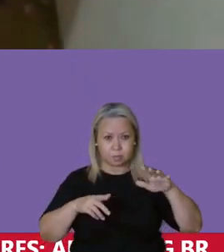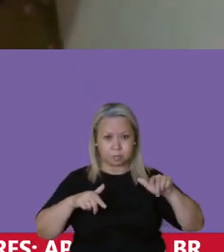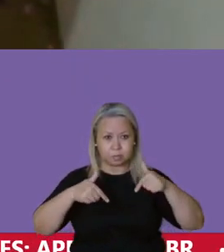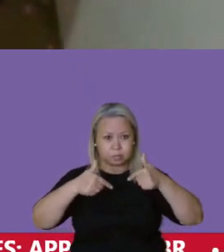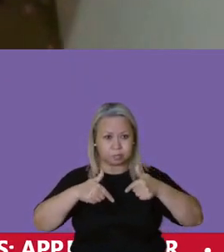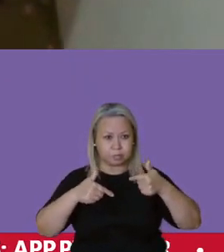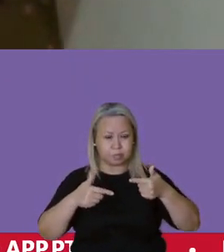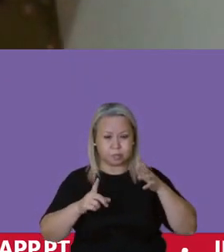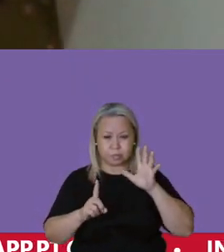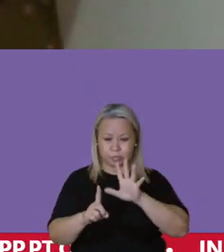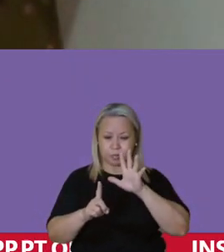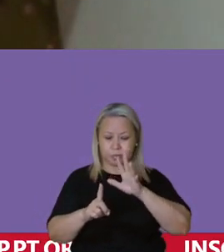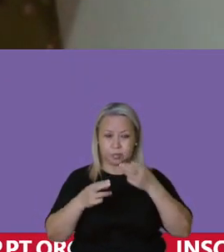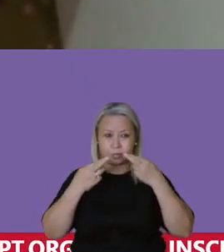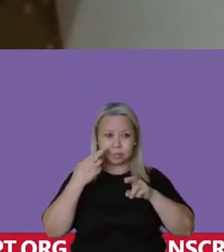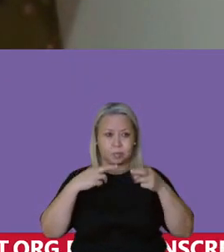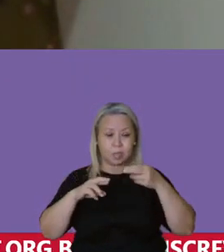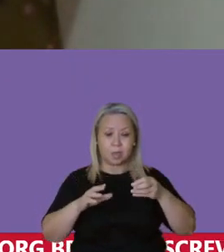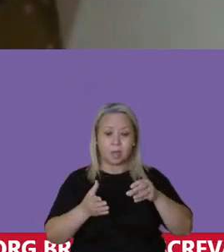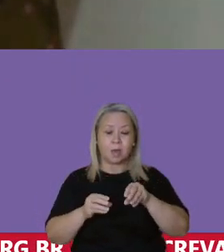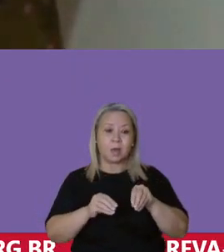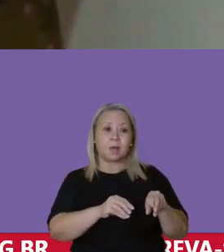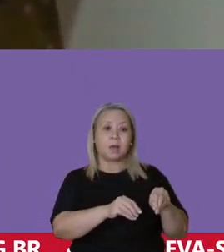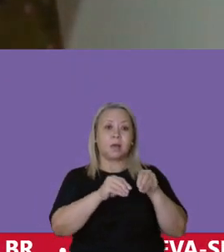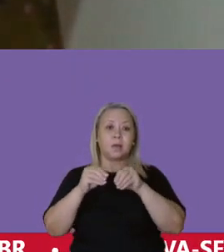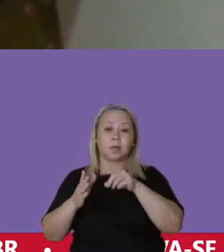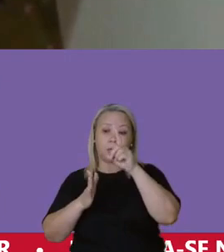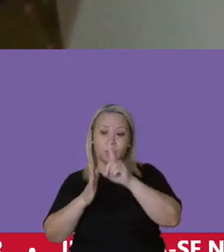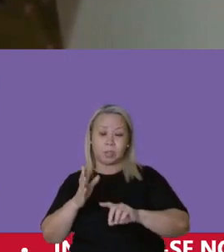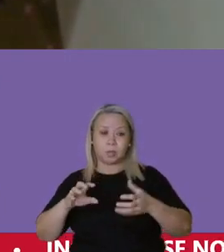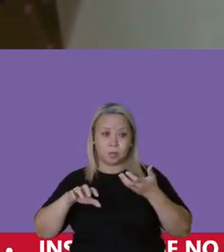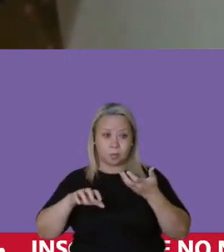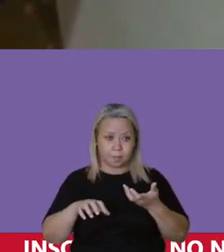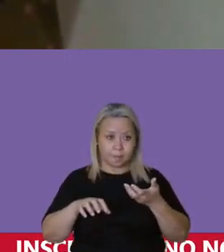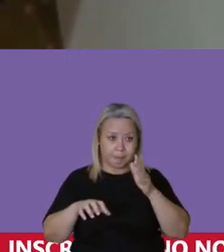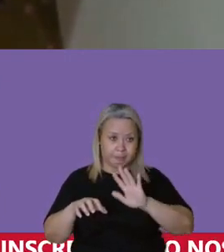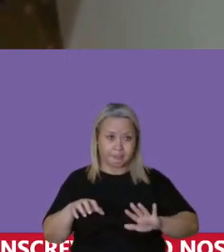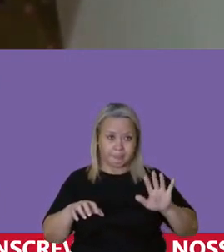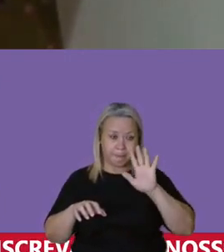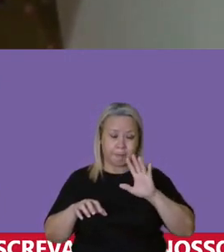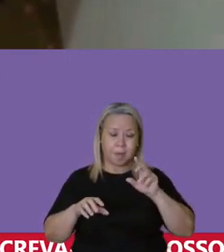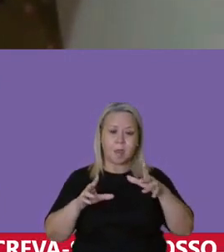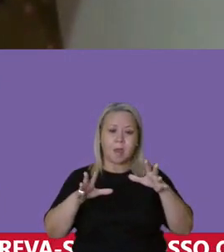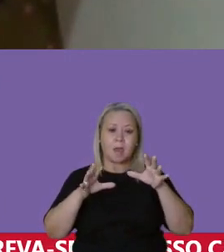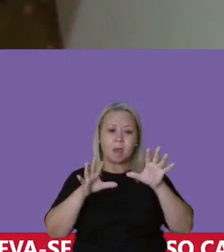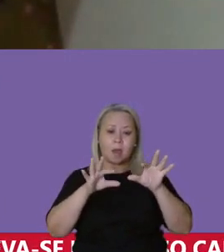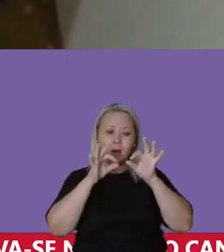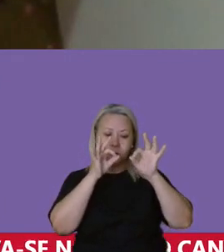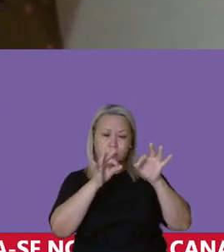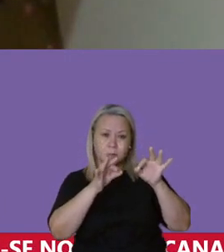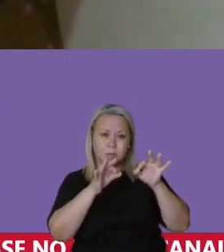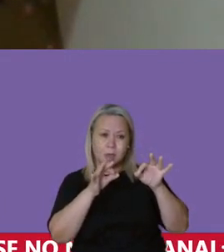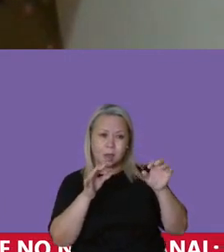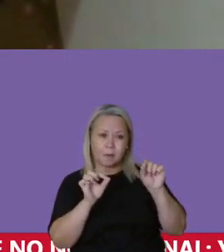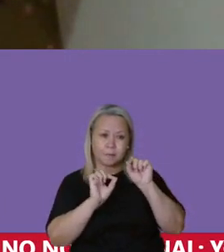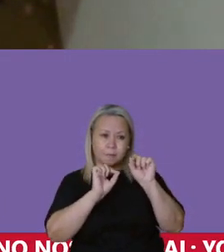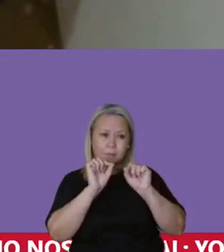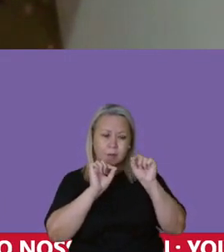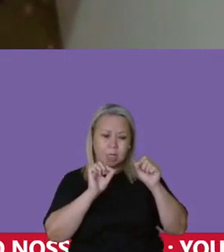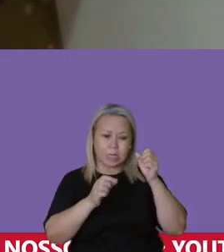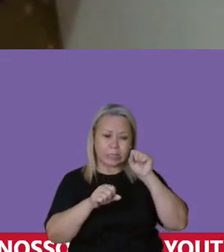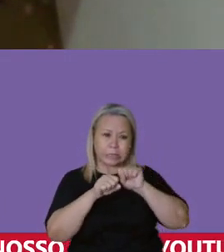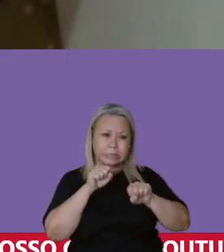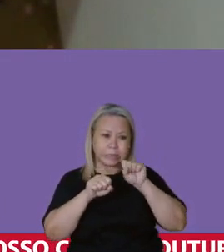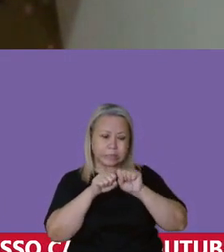ponto de vista da retirada de direitos no Congresso Nacional. Observem que essa linha que